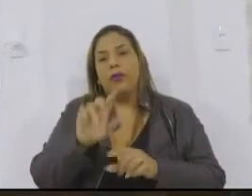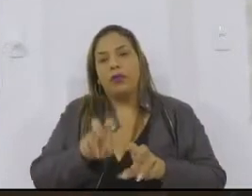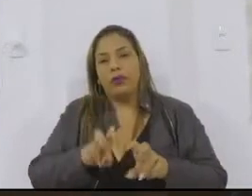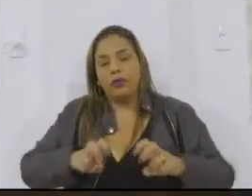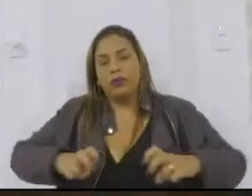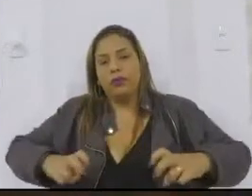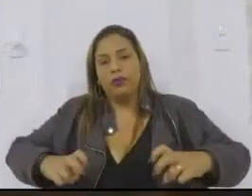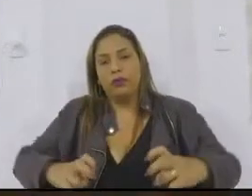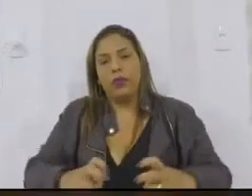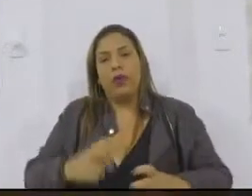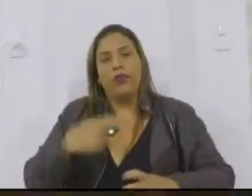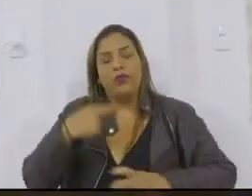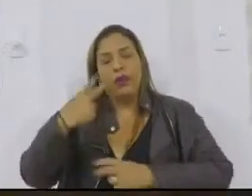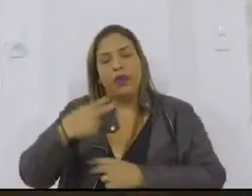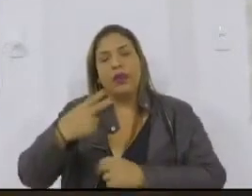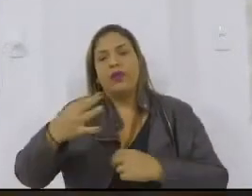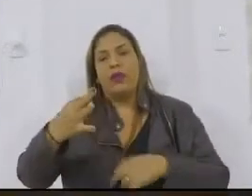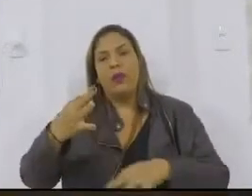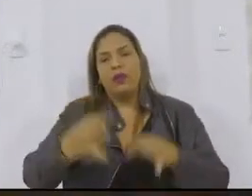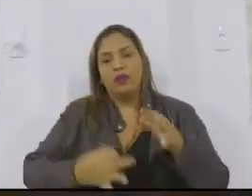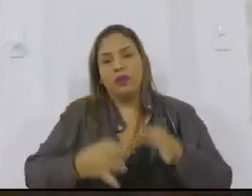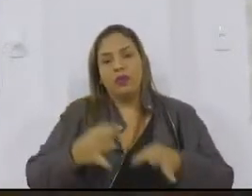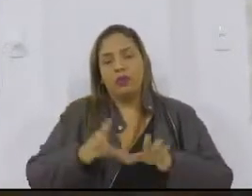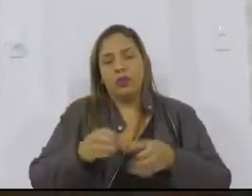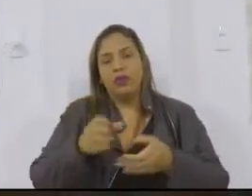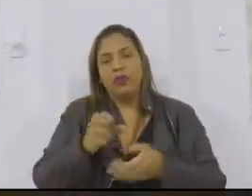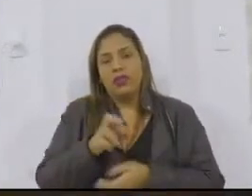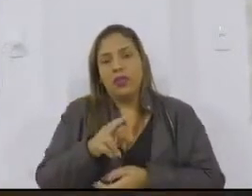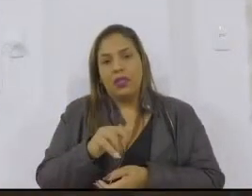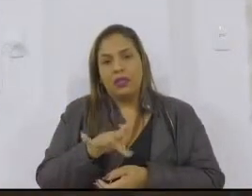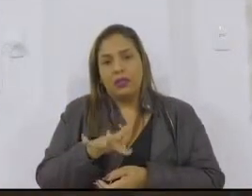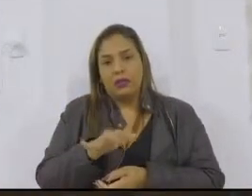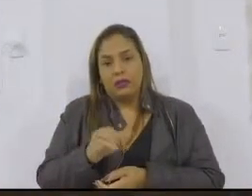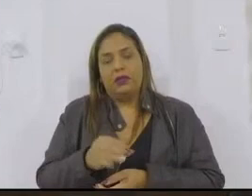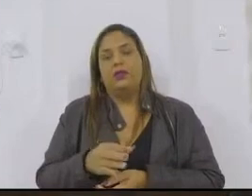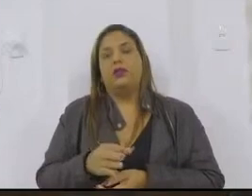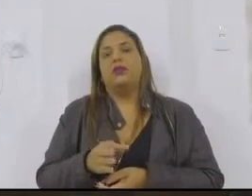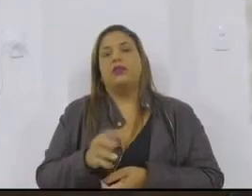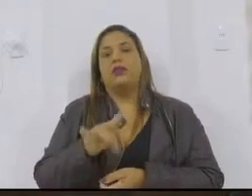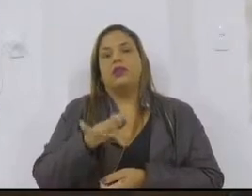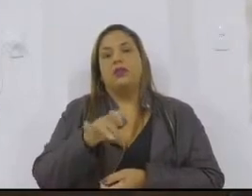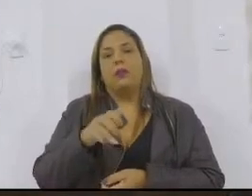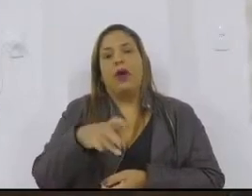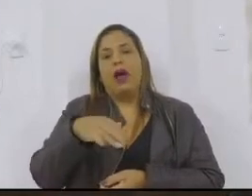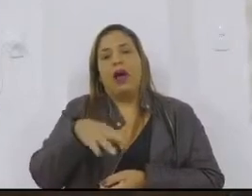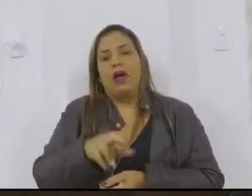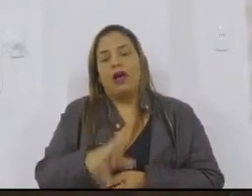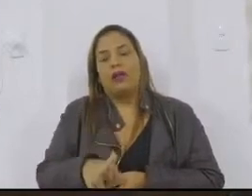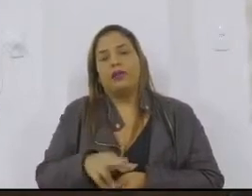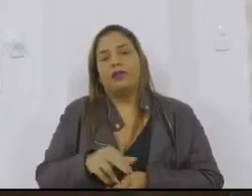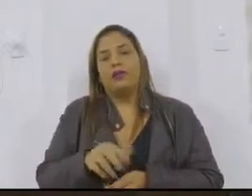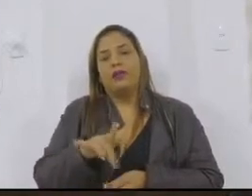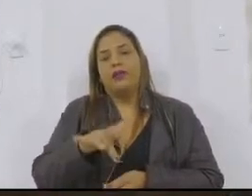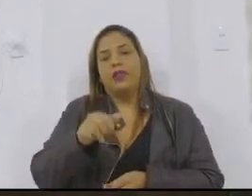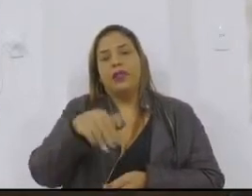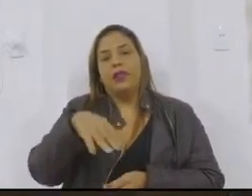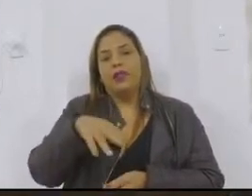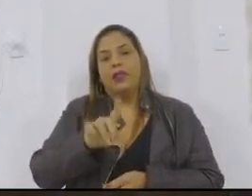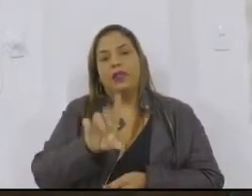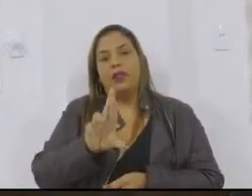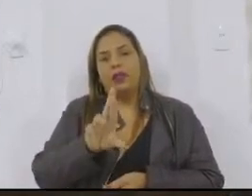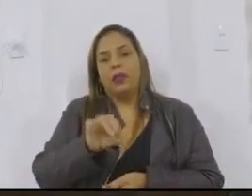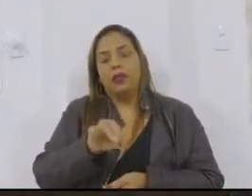em plenário. Comissão de Justiça e Redação, Sérgio Gonçalves, presidente e relator, Gilmar Cordeiro, membro, Leandro Ferreira,